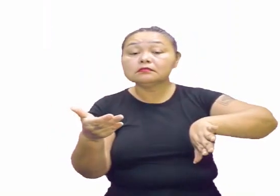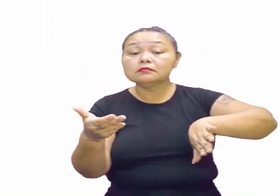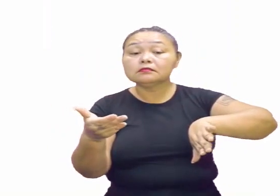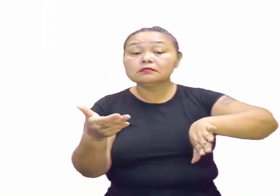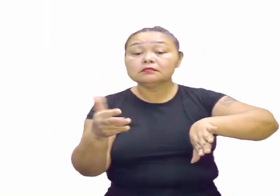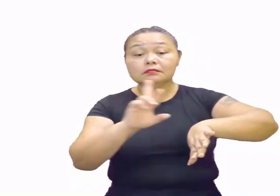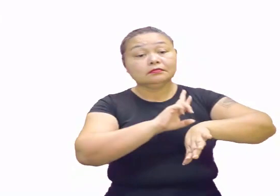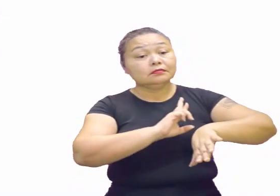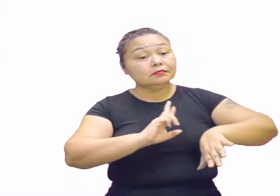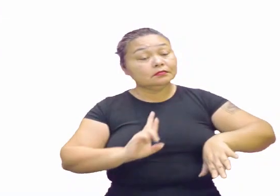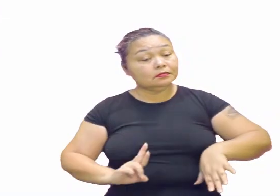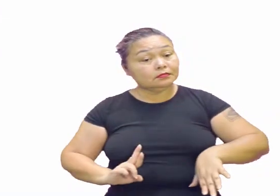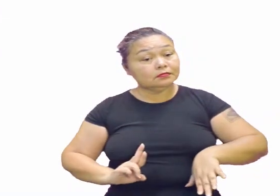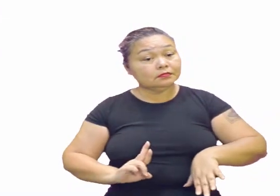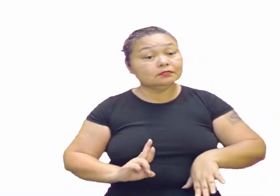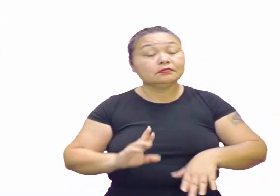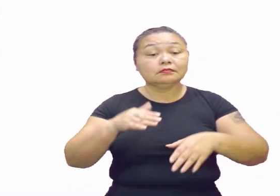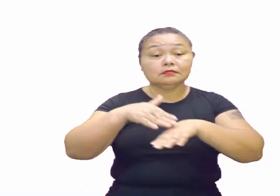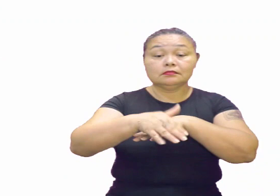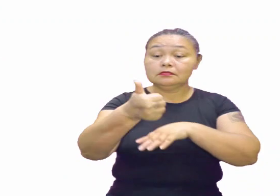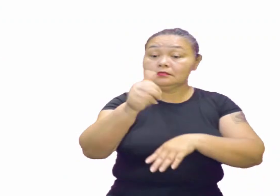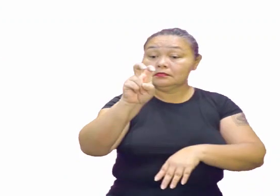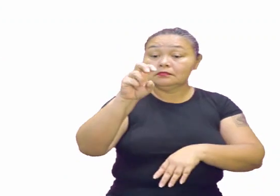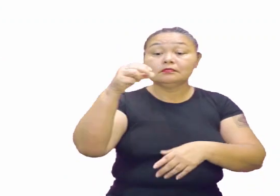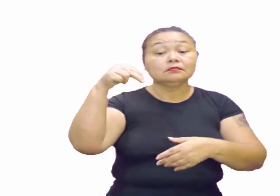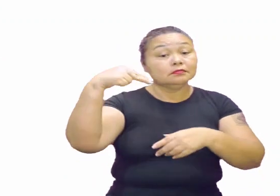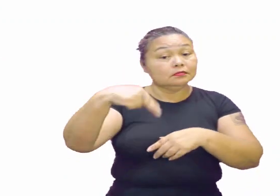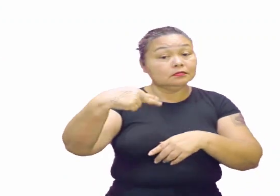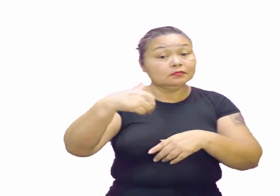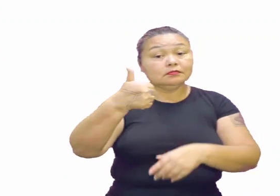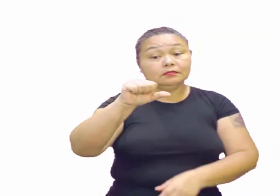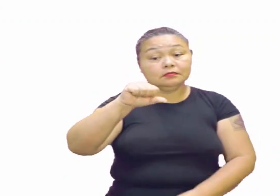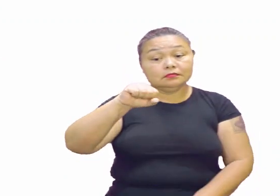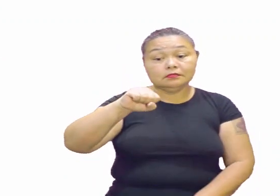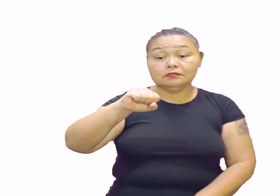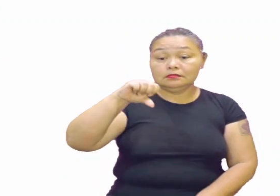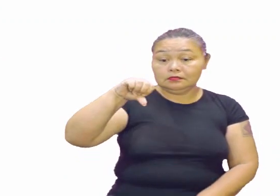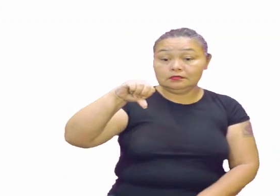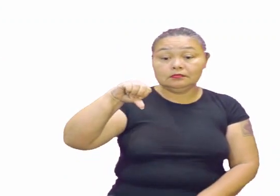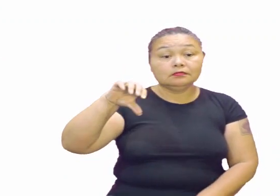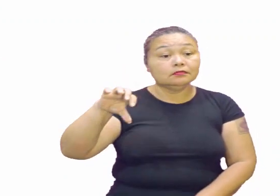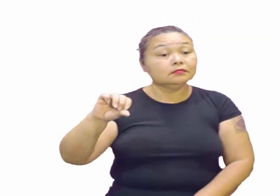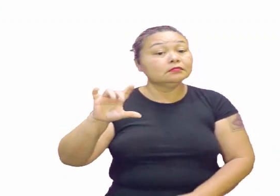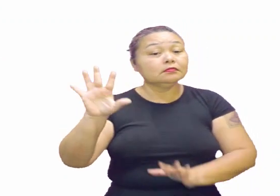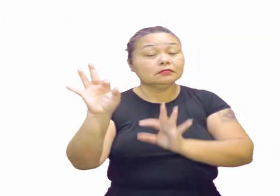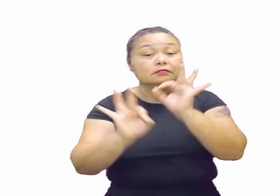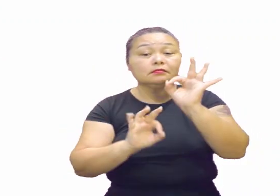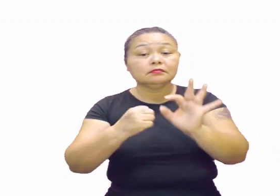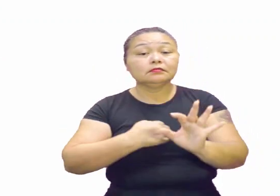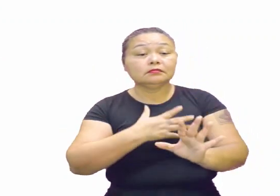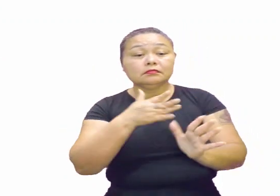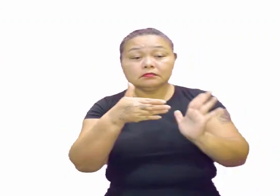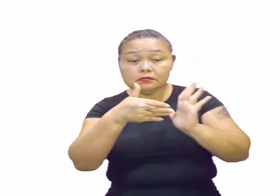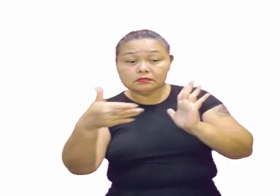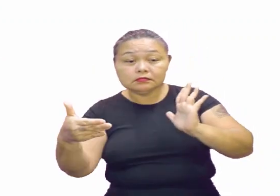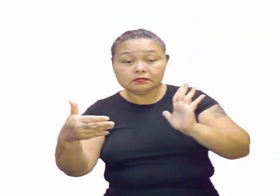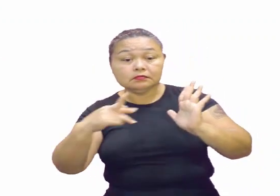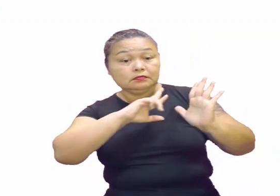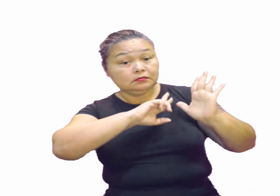da República. Na noite do dia 15 de novembro de 1889, formou-se um governo